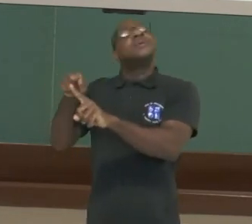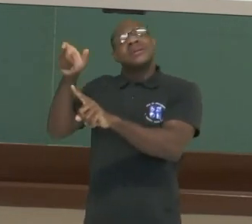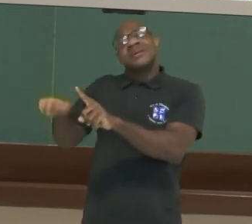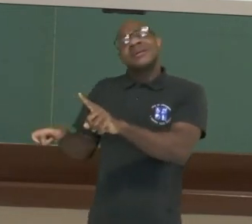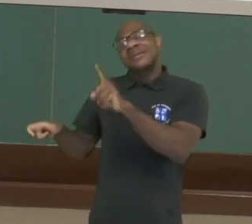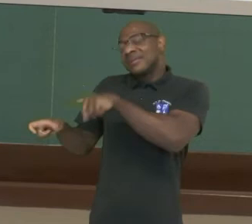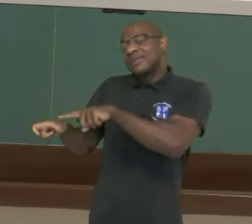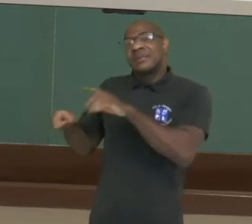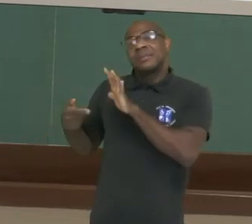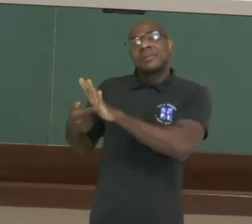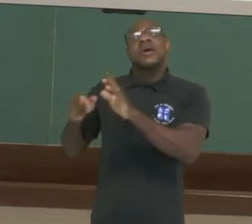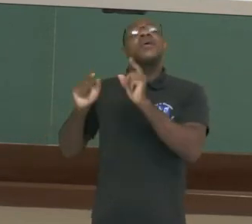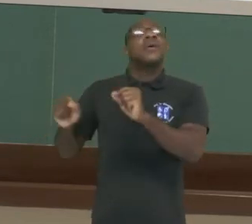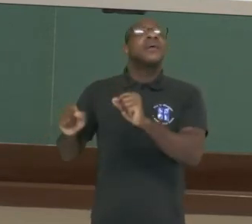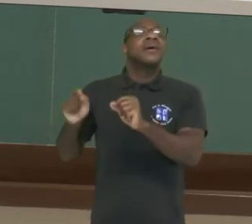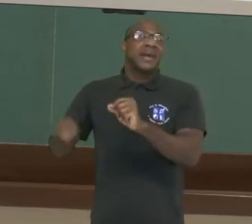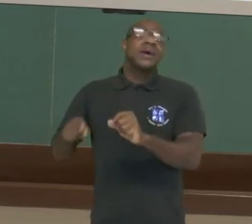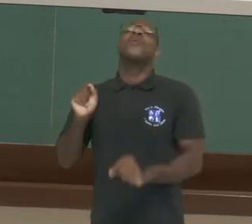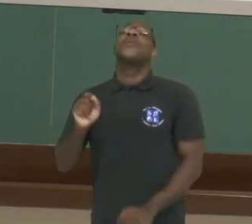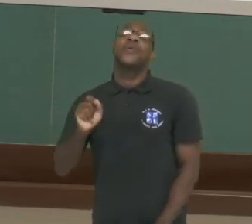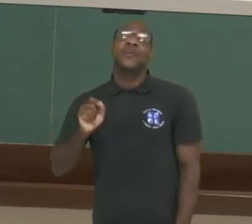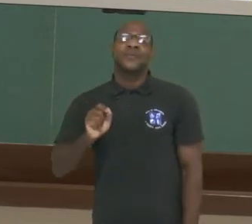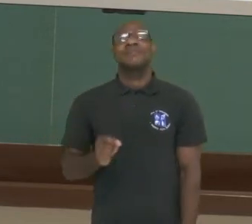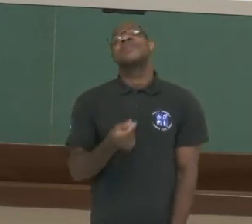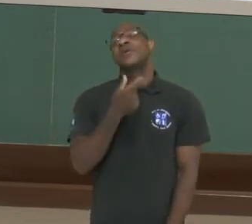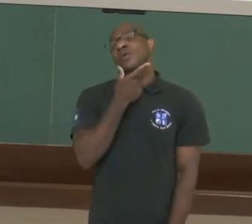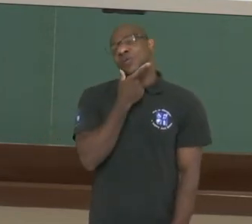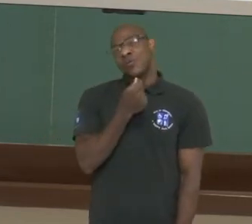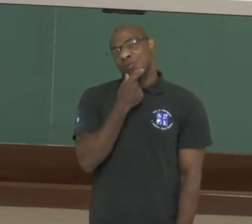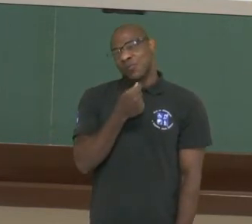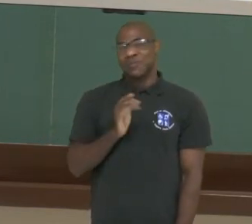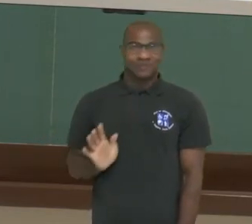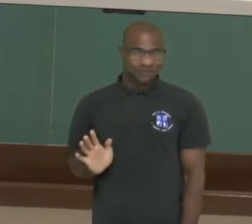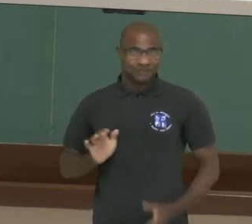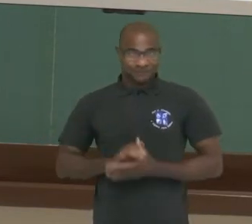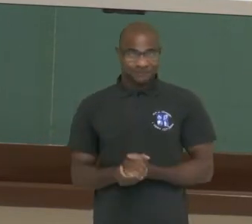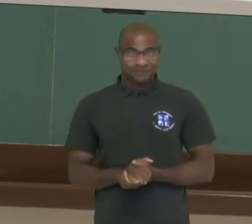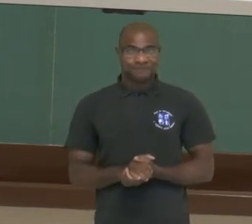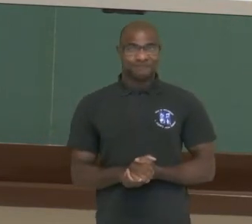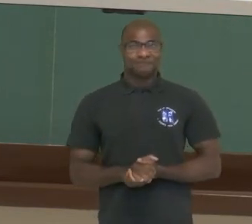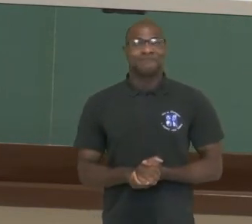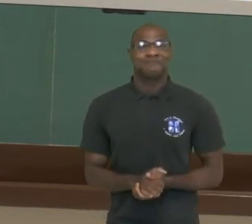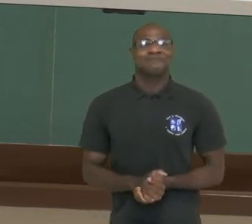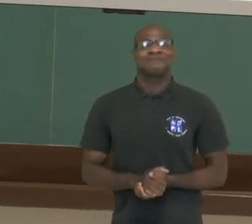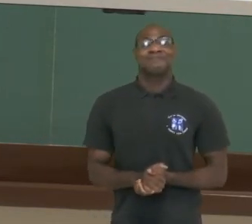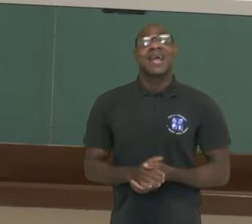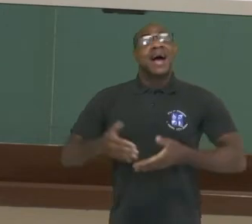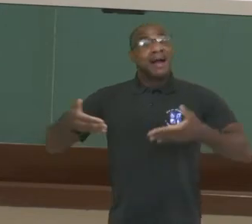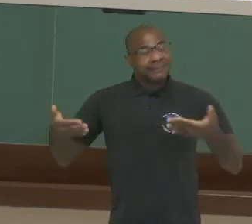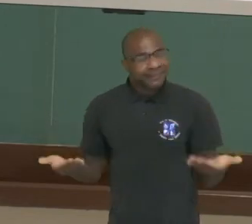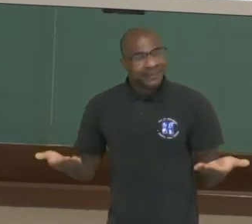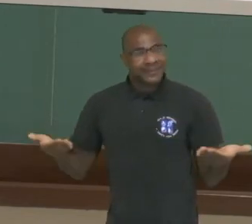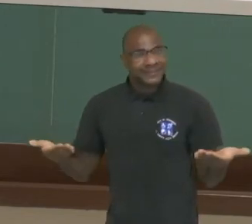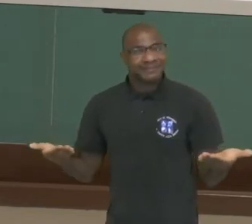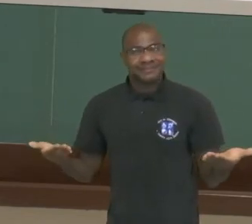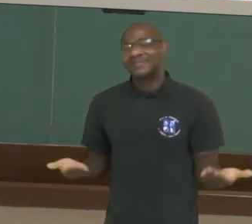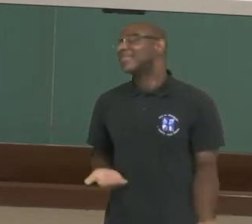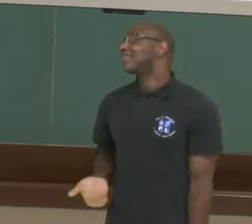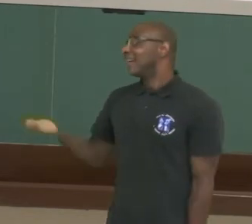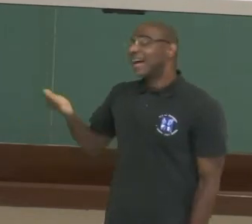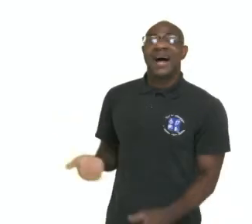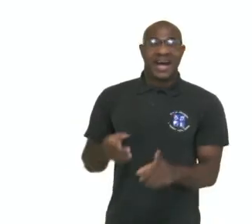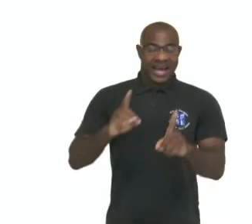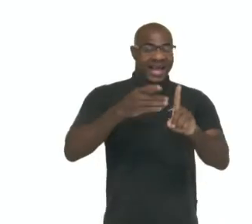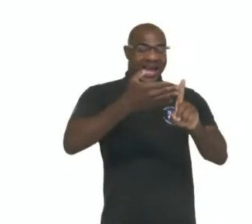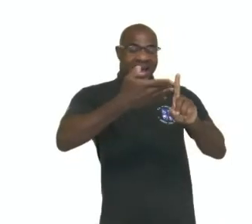aqui representado é o indivíduo do sexo feminino. Então, a síndrome de Edwards